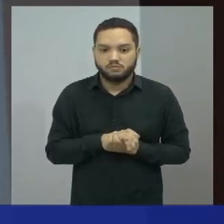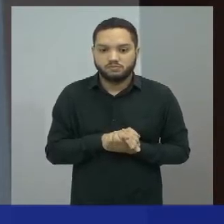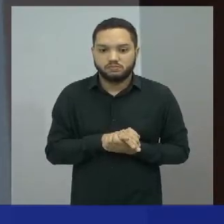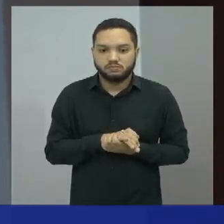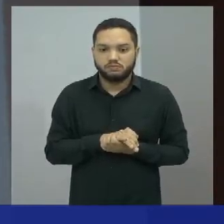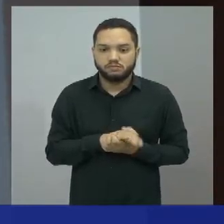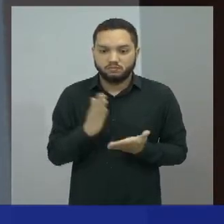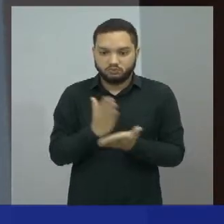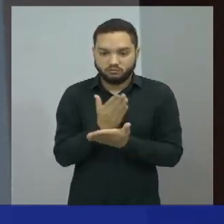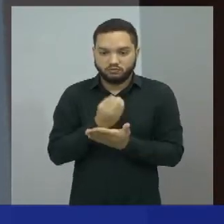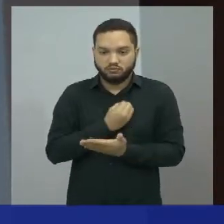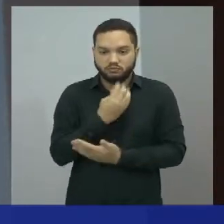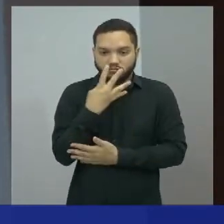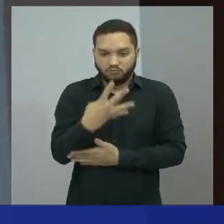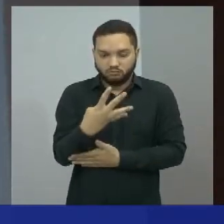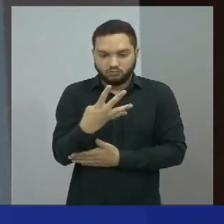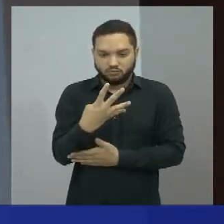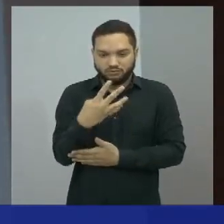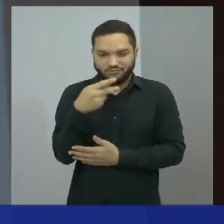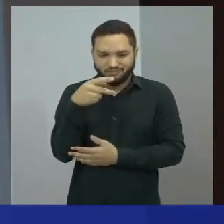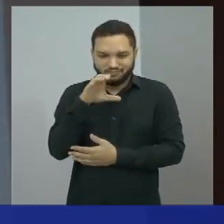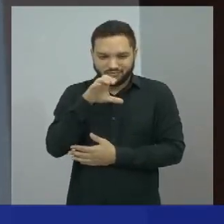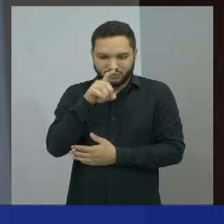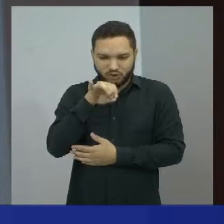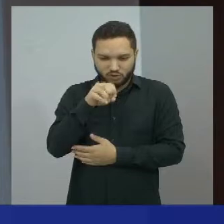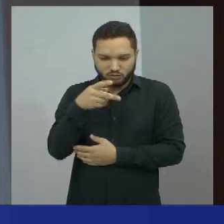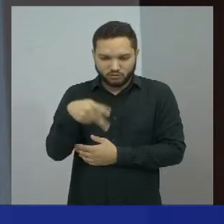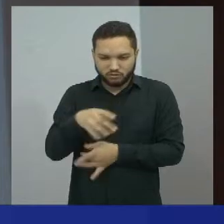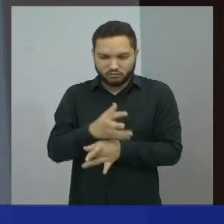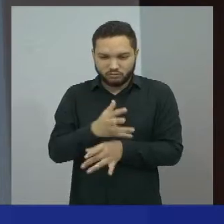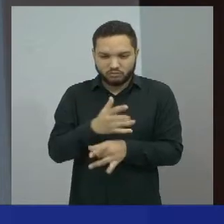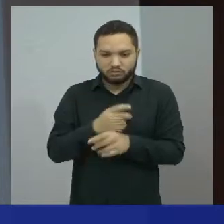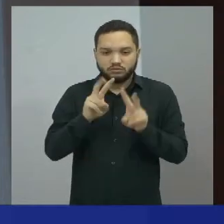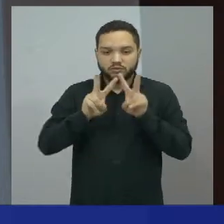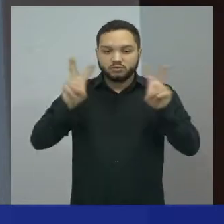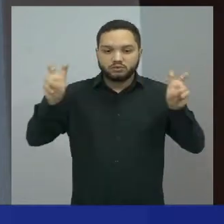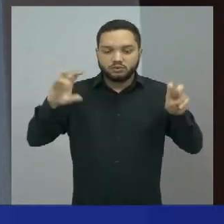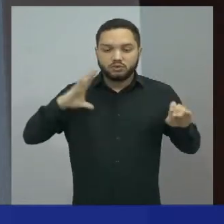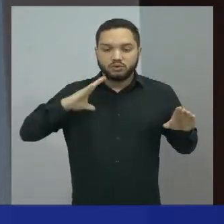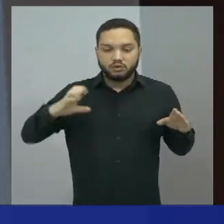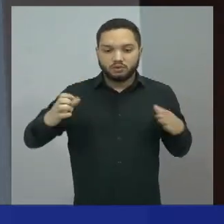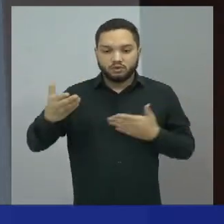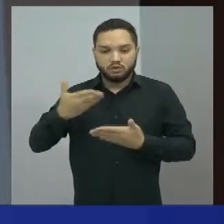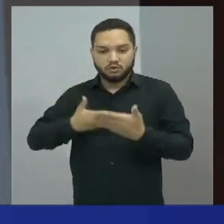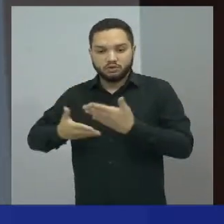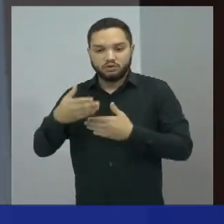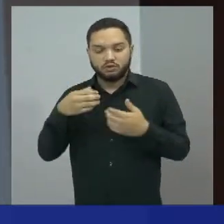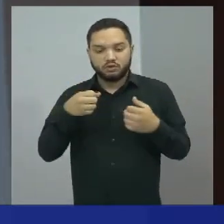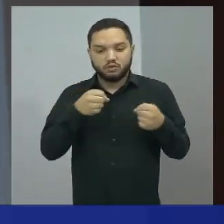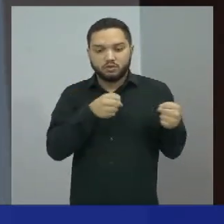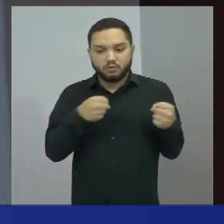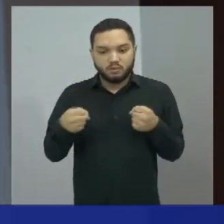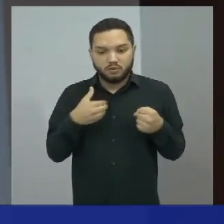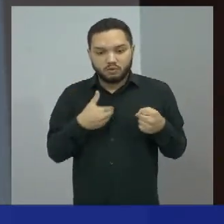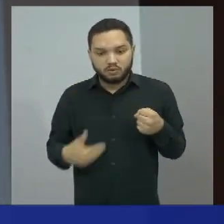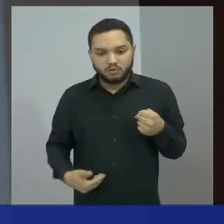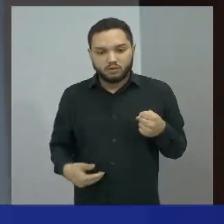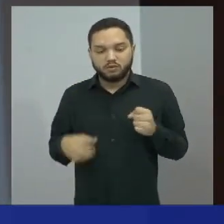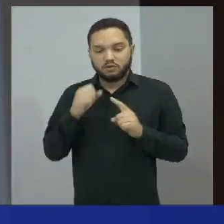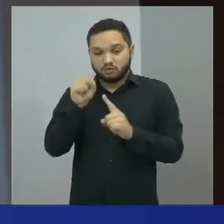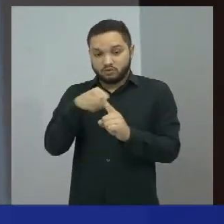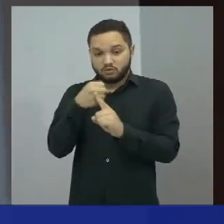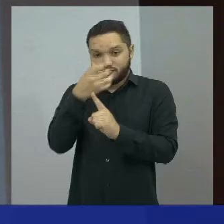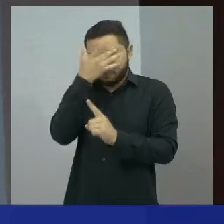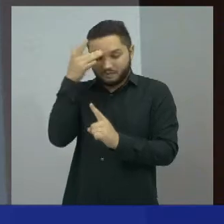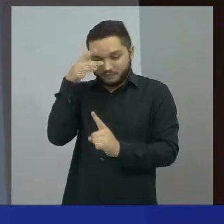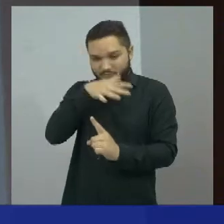No livro 4 do Código da Cidade, nós tratamos da ética na relação entre o poder público e a